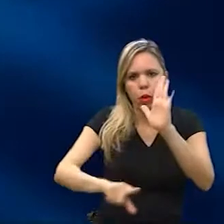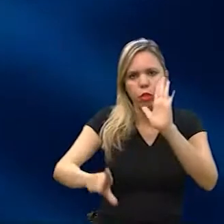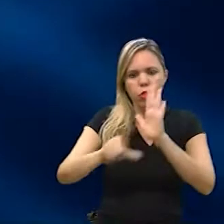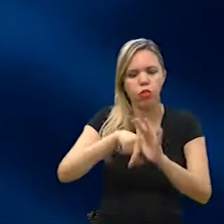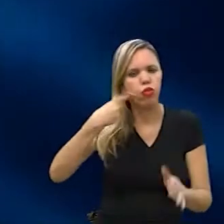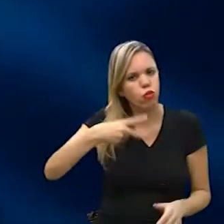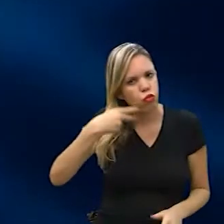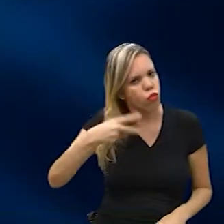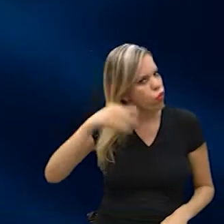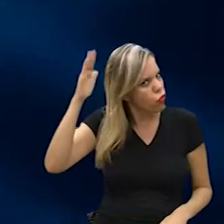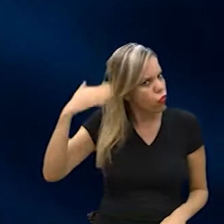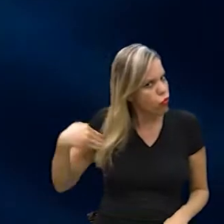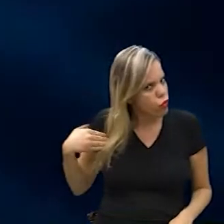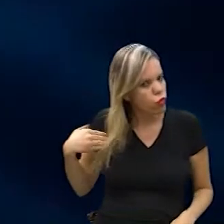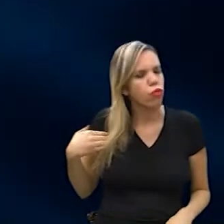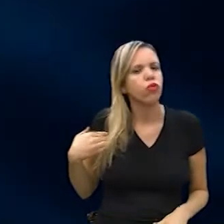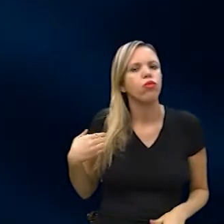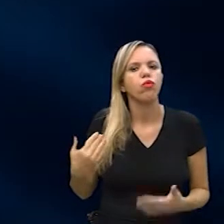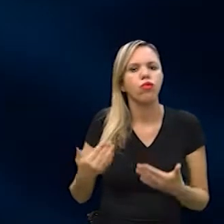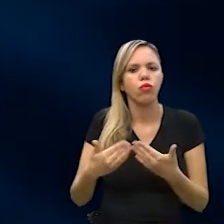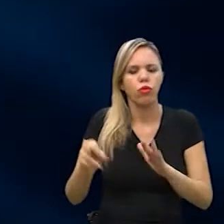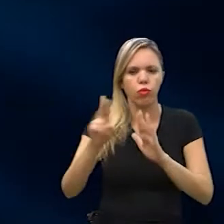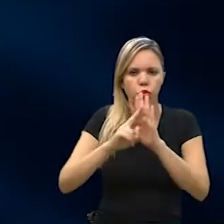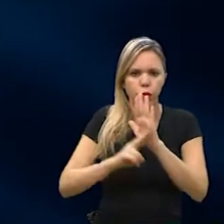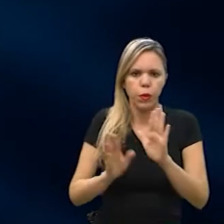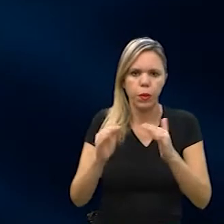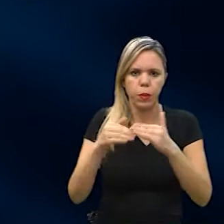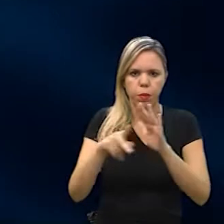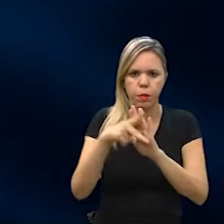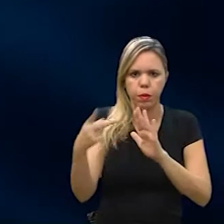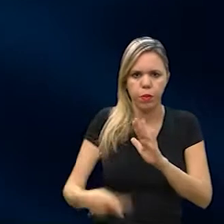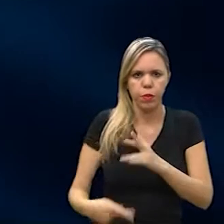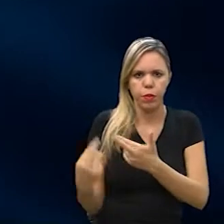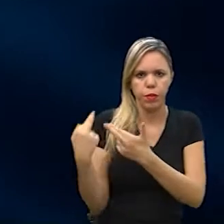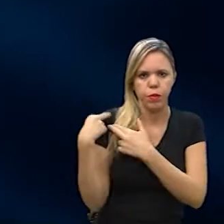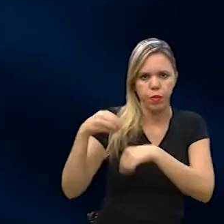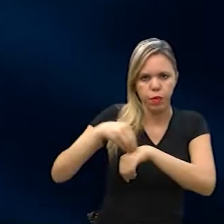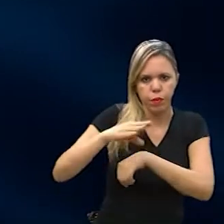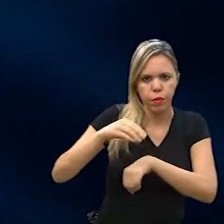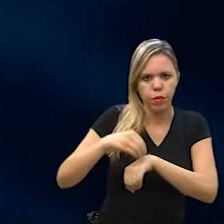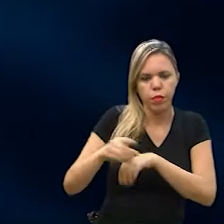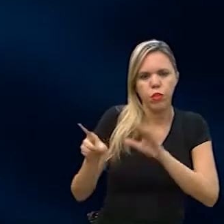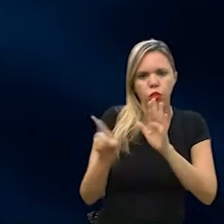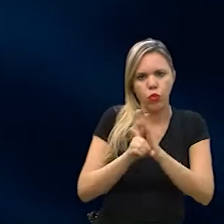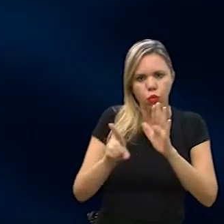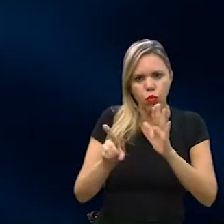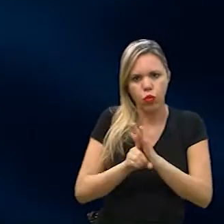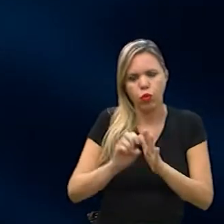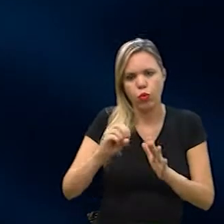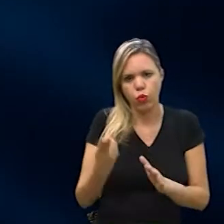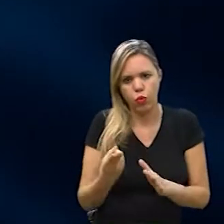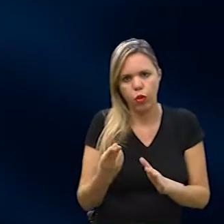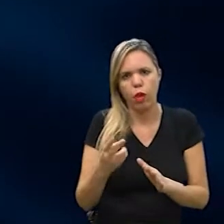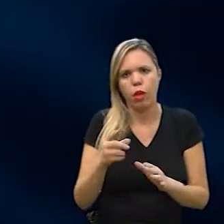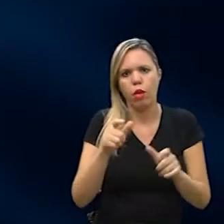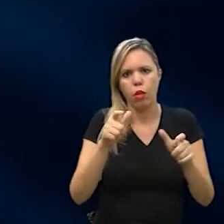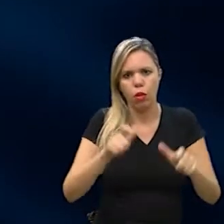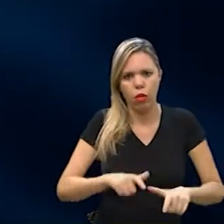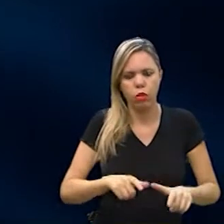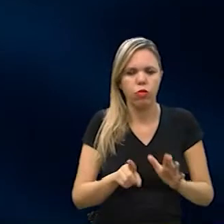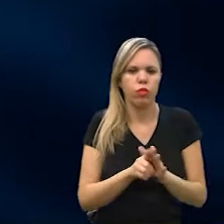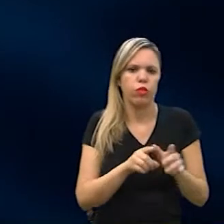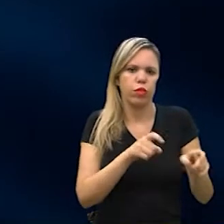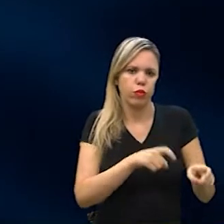O projeto de lei da vereadora Débora Palermo, que estabelece normas específicas para a responsabilização de proprietários ou possuidores